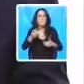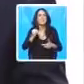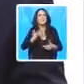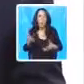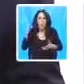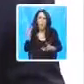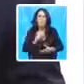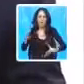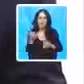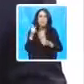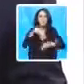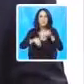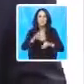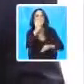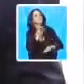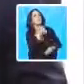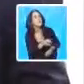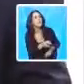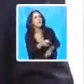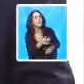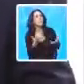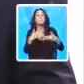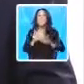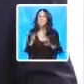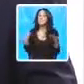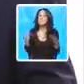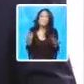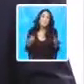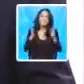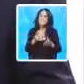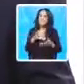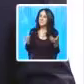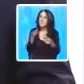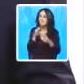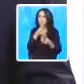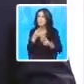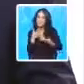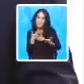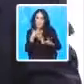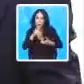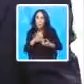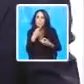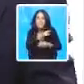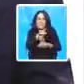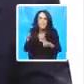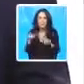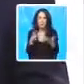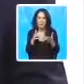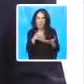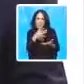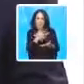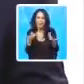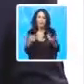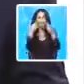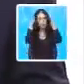tem a obrigação de ganhar estas eleições. E se não ganhar? Mas para isso, tem de convencer os portugueses, porque essa é a razão